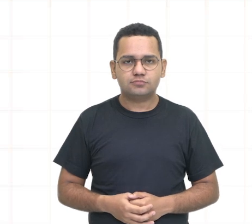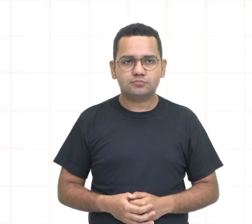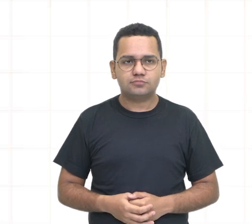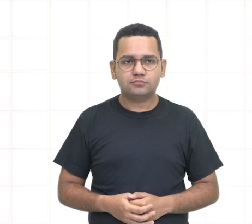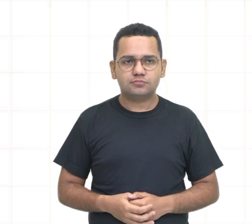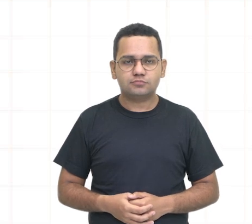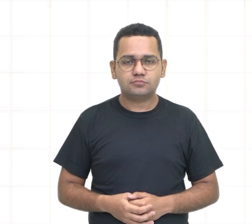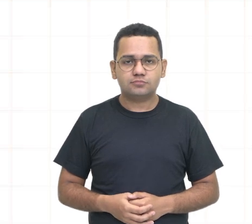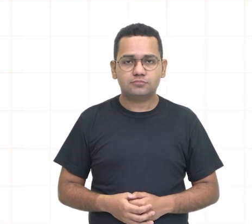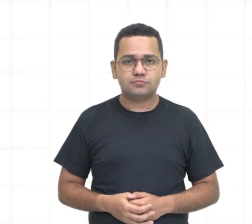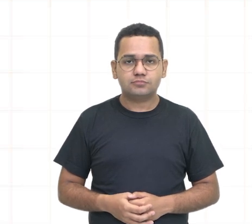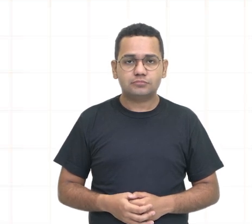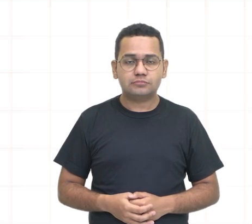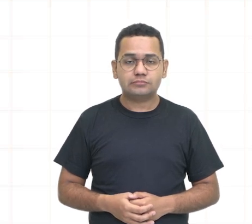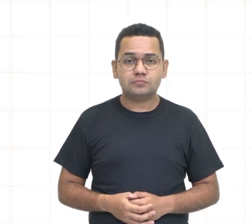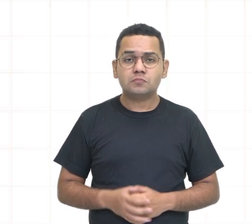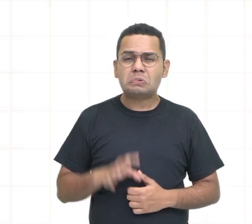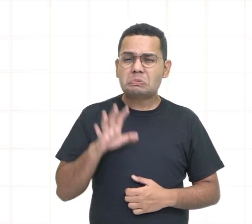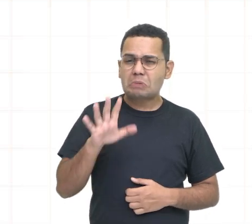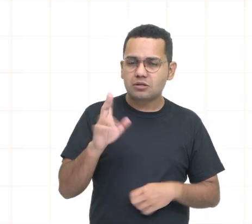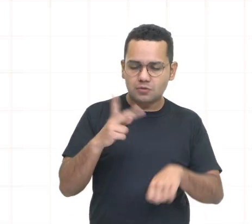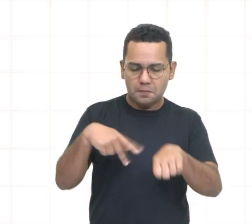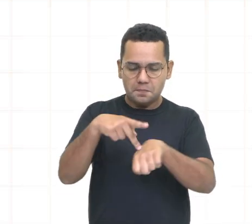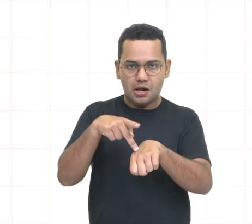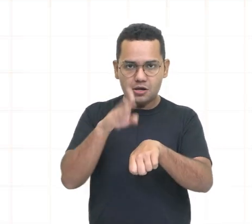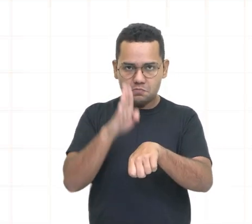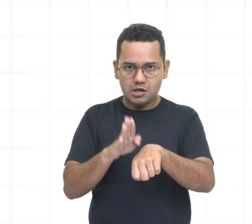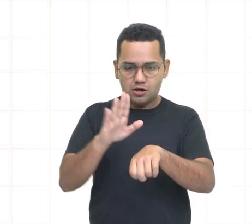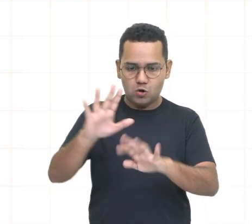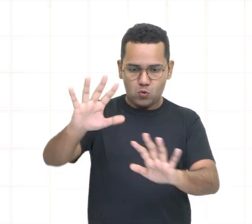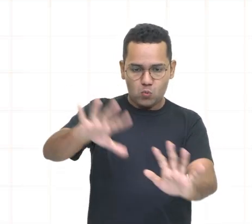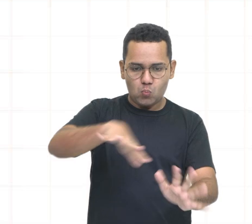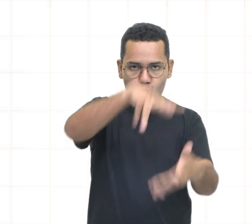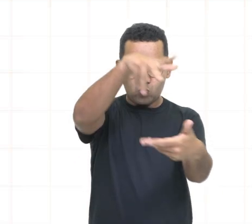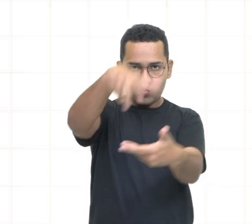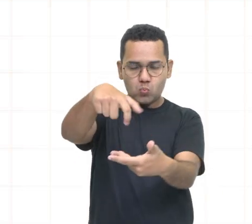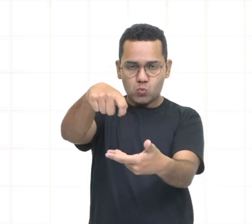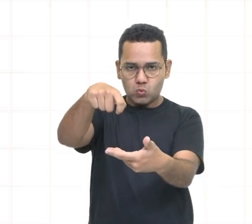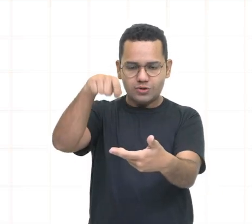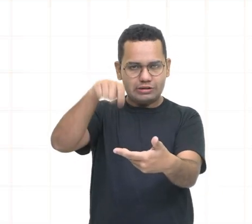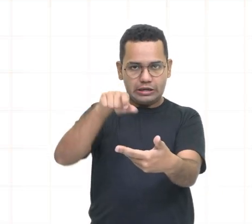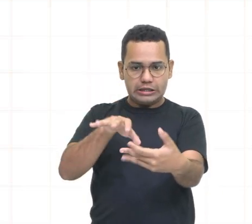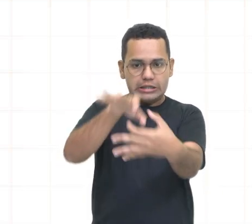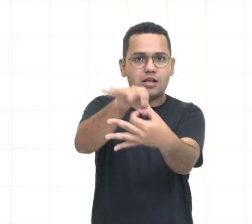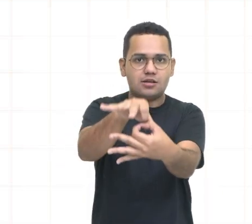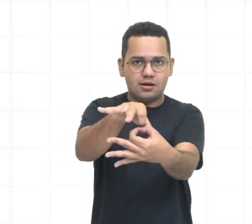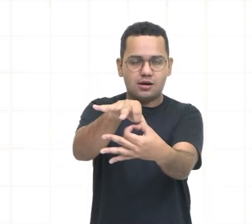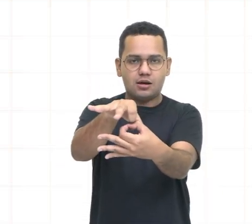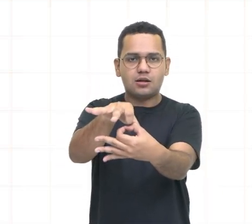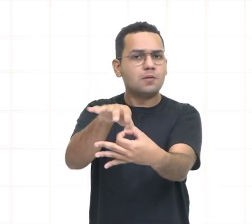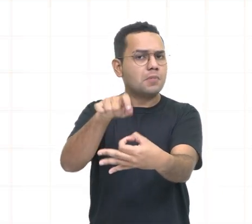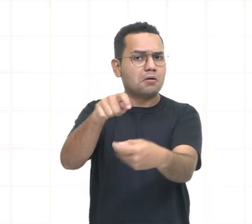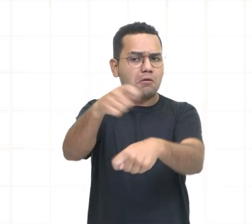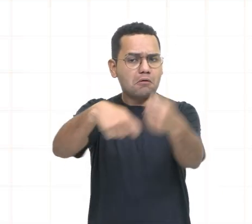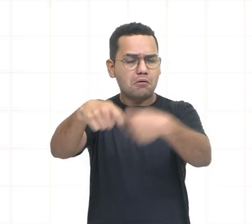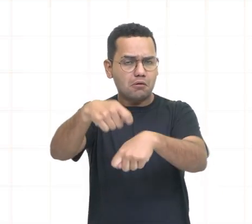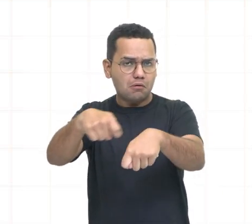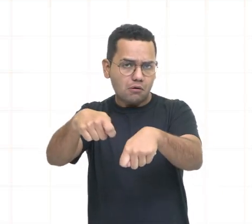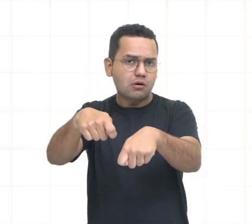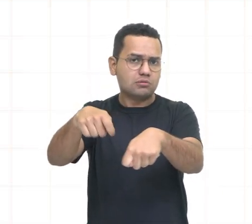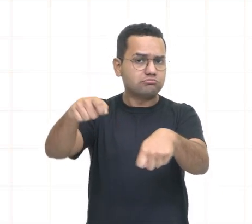na dinâmica econômica global, né? O mundo ele também estava se